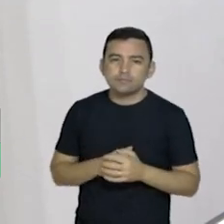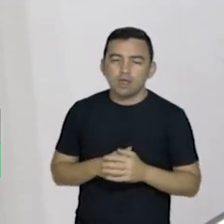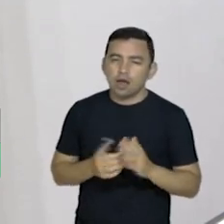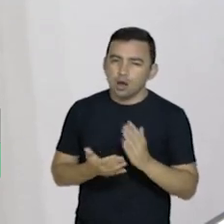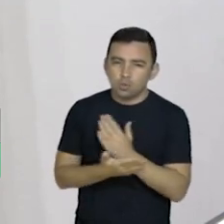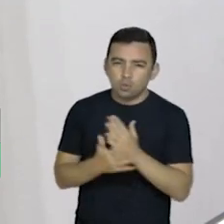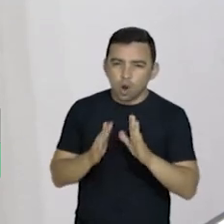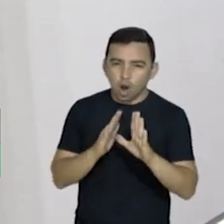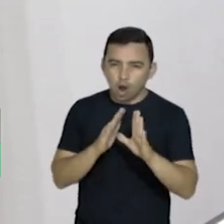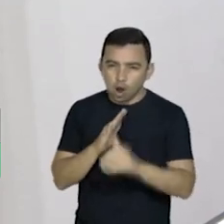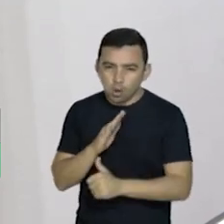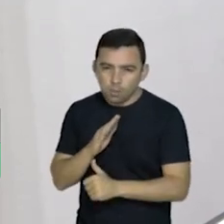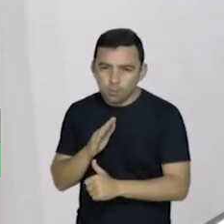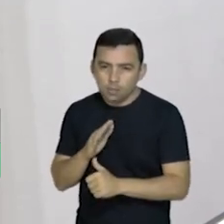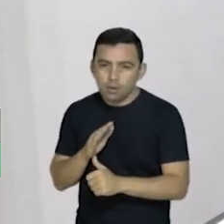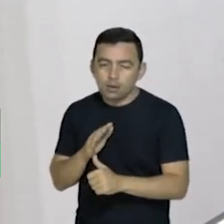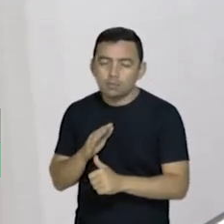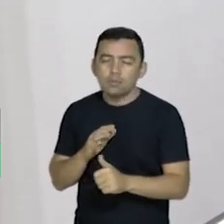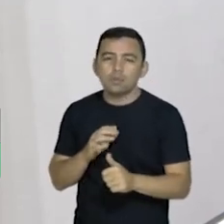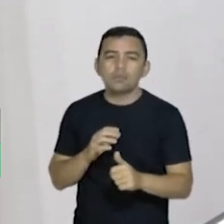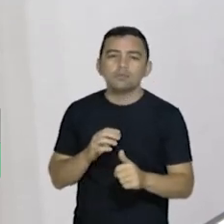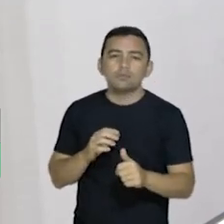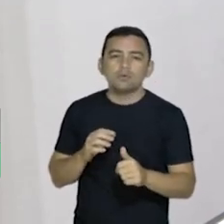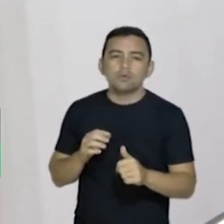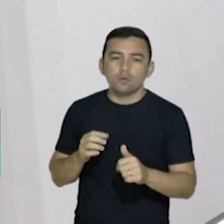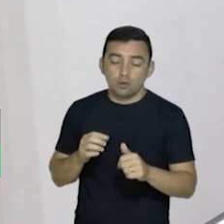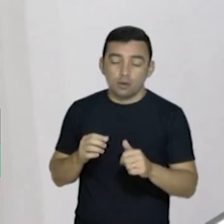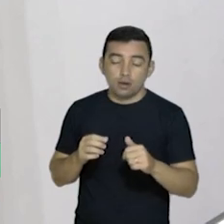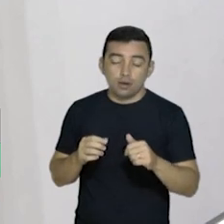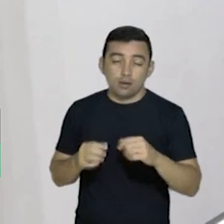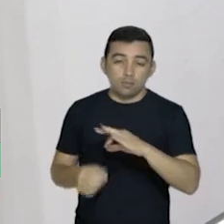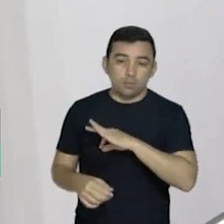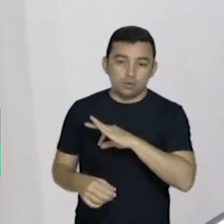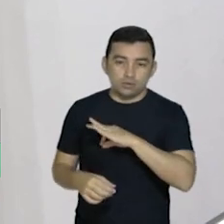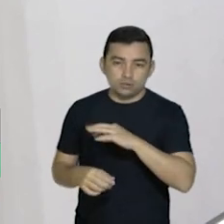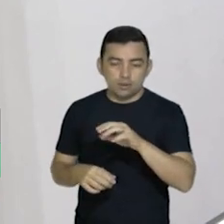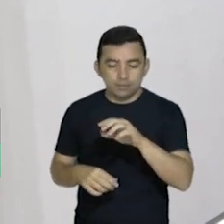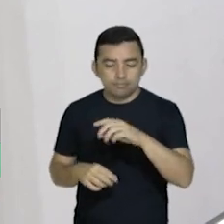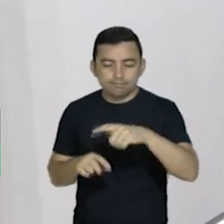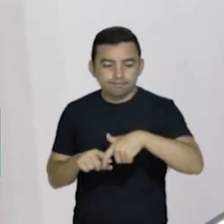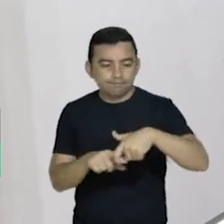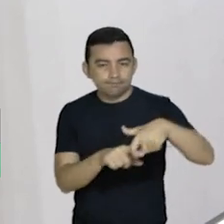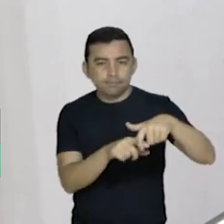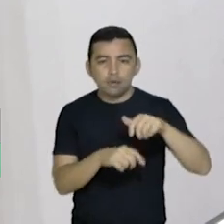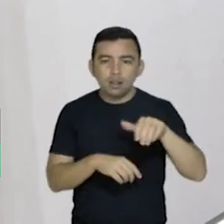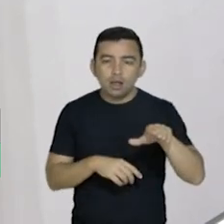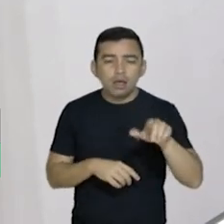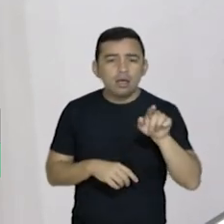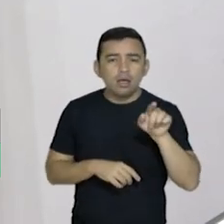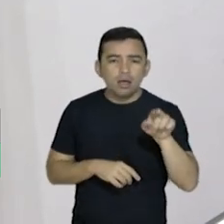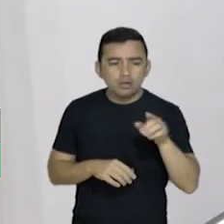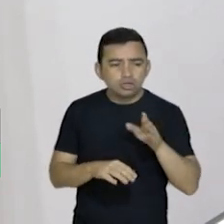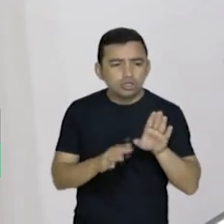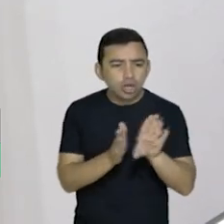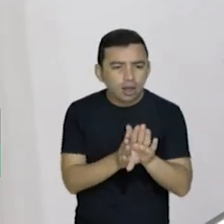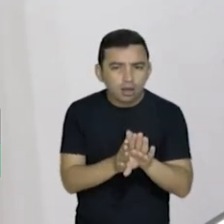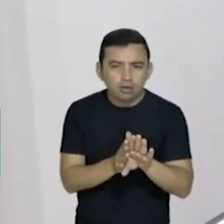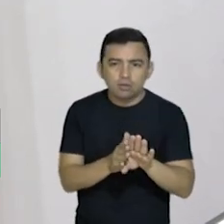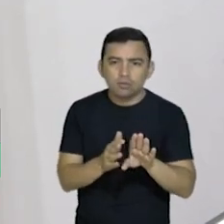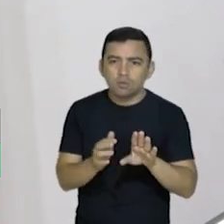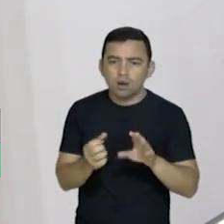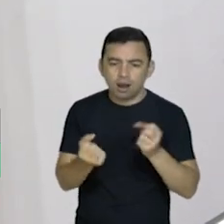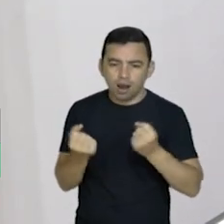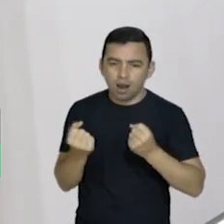são recuperados pelo poder público pelas forças policiais encaminhados ao guincho mas quando cidadão chega lá se depara com uma situação totalmente